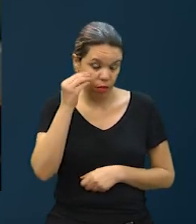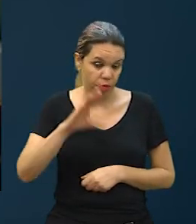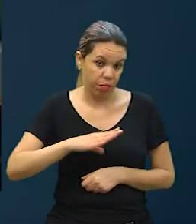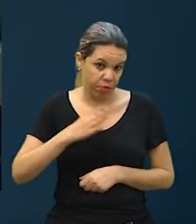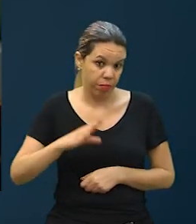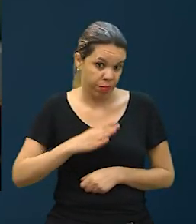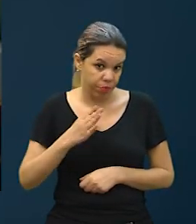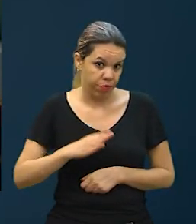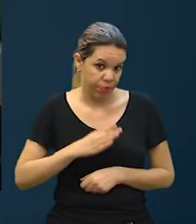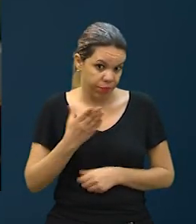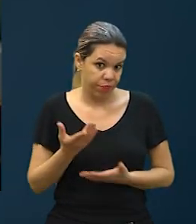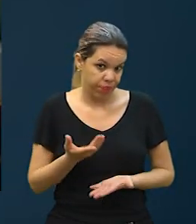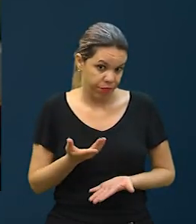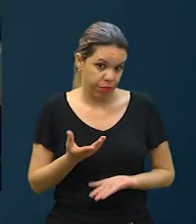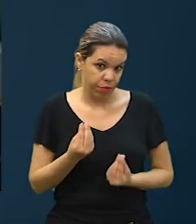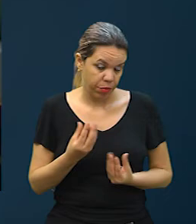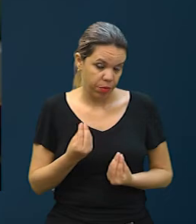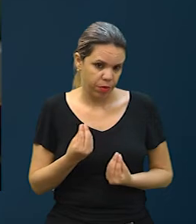óbvio,